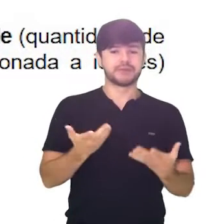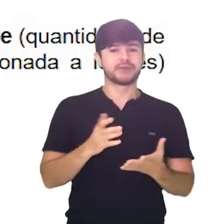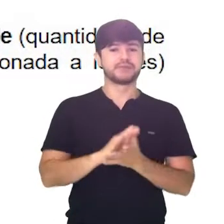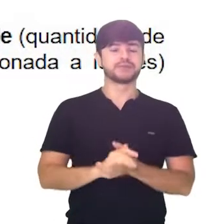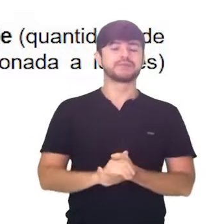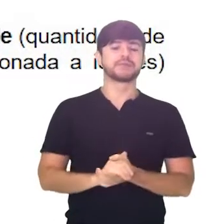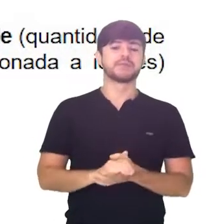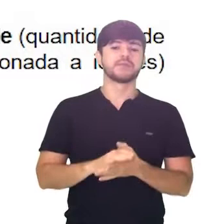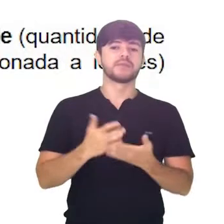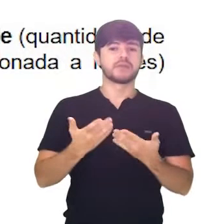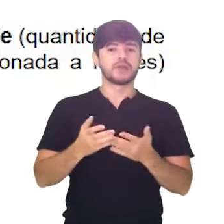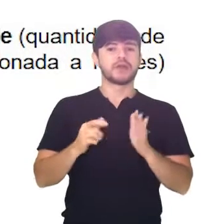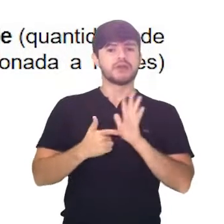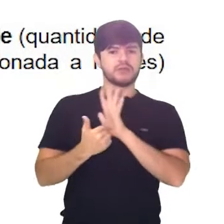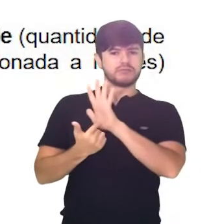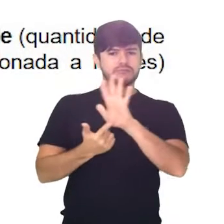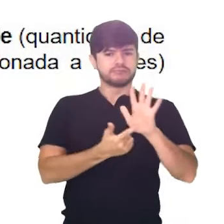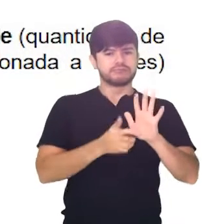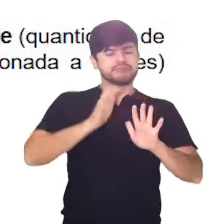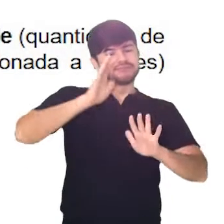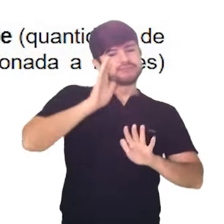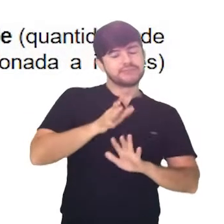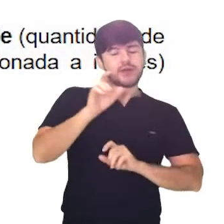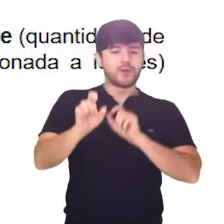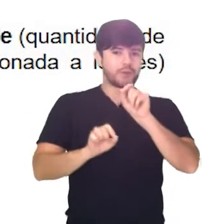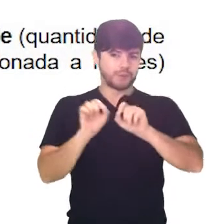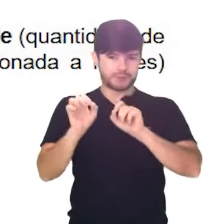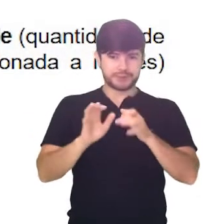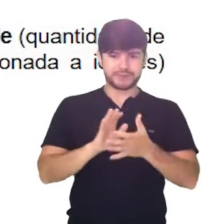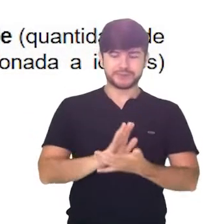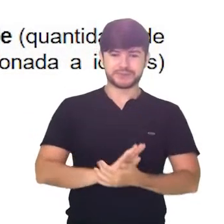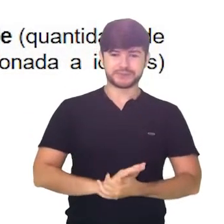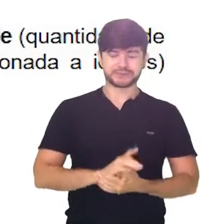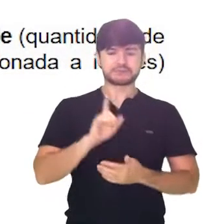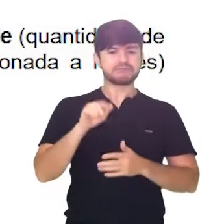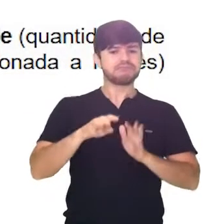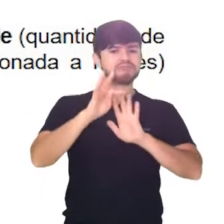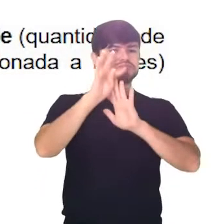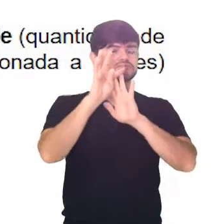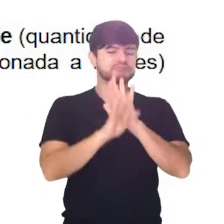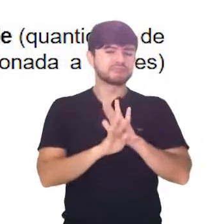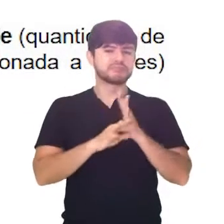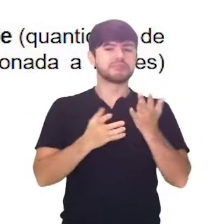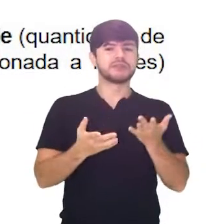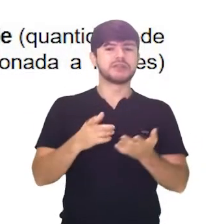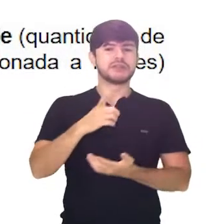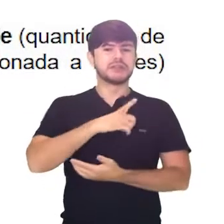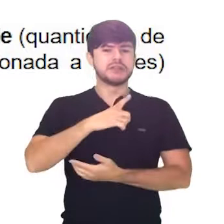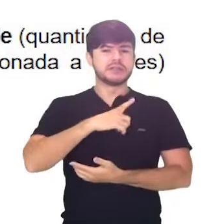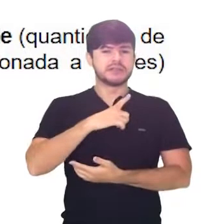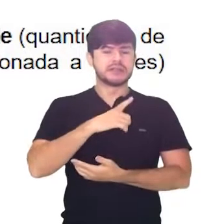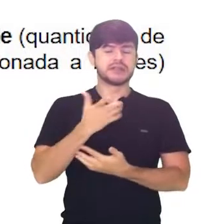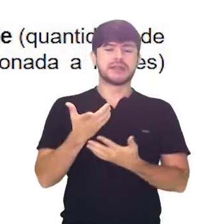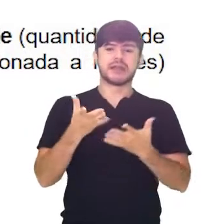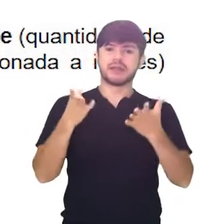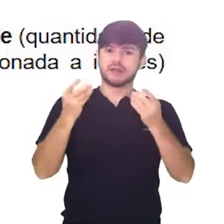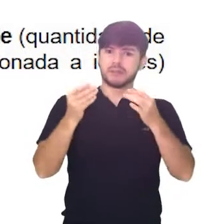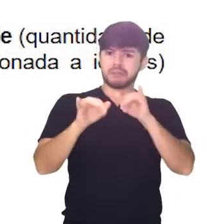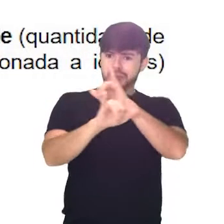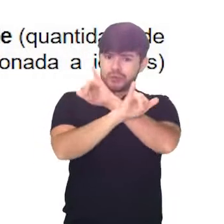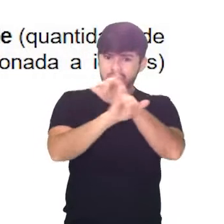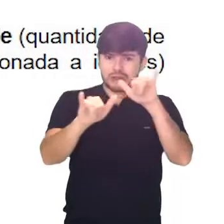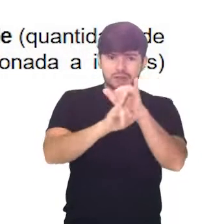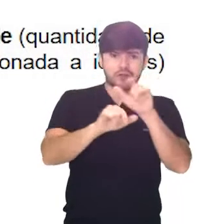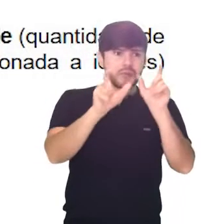Bom, aqui a gente fecha a leitura, né? É um texto que tem bastante dado, então é